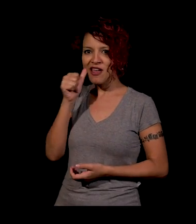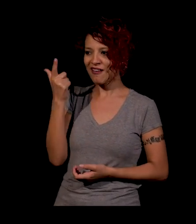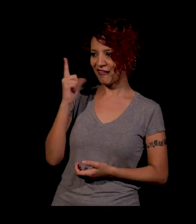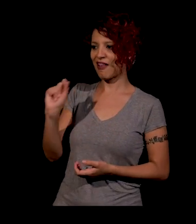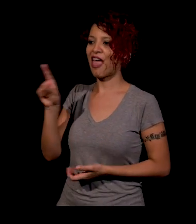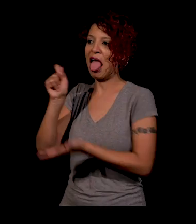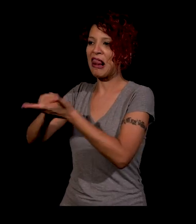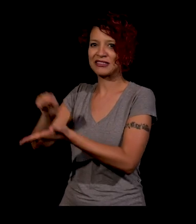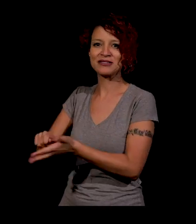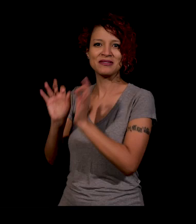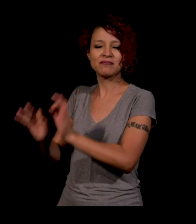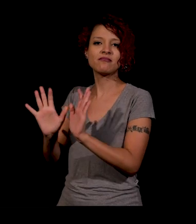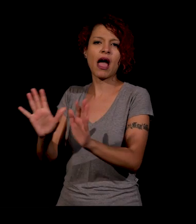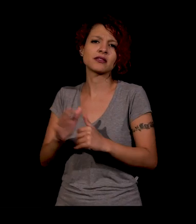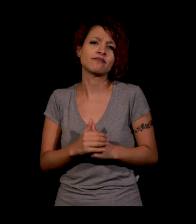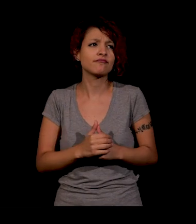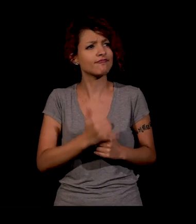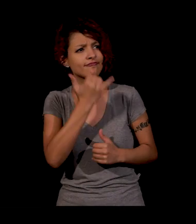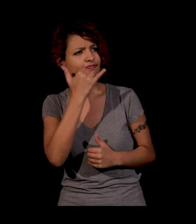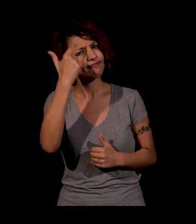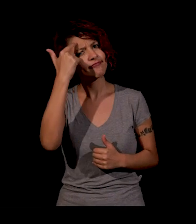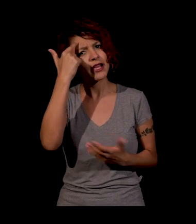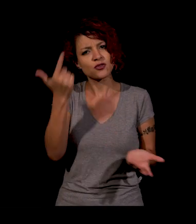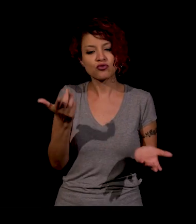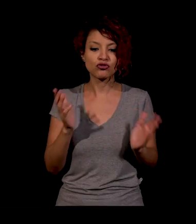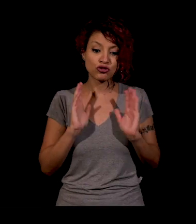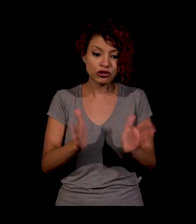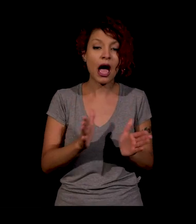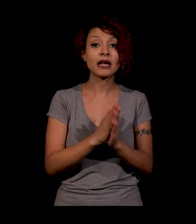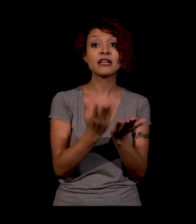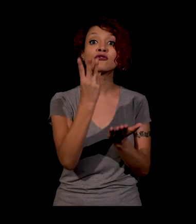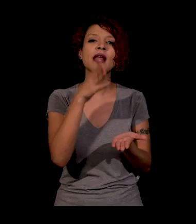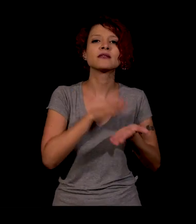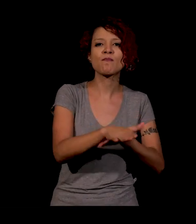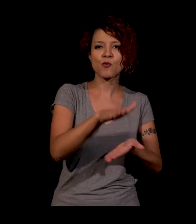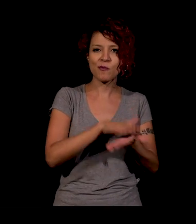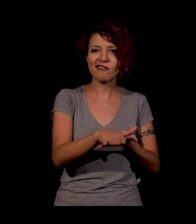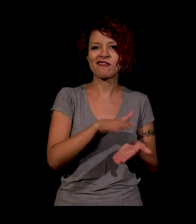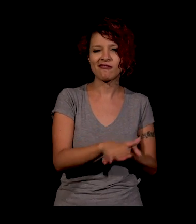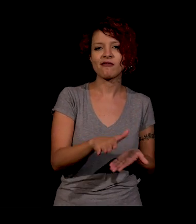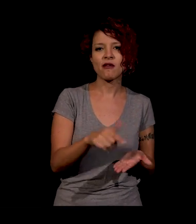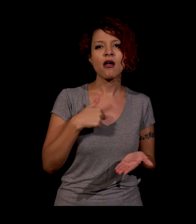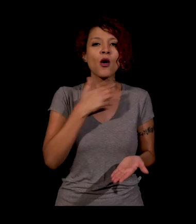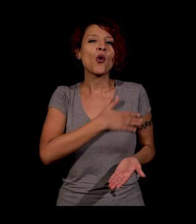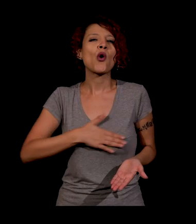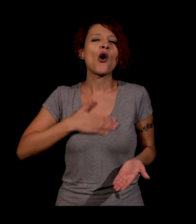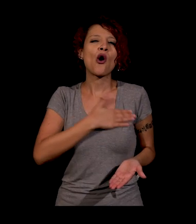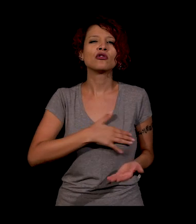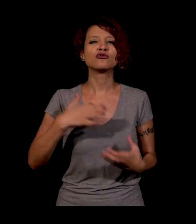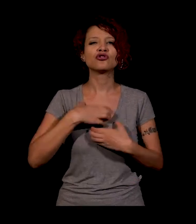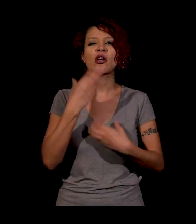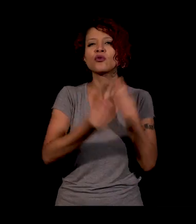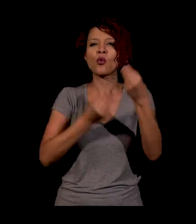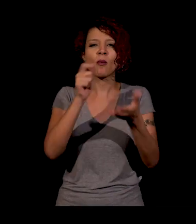Lispector, né? Mas ao mesmo tempo, enfim, já tenho 3 livros lançados e eu gosto do que eu escrevo.